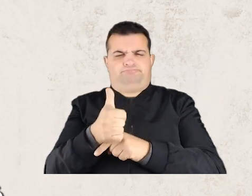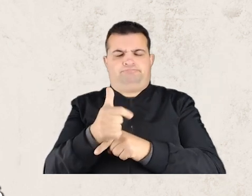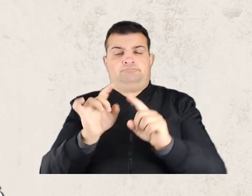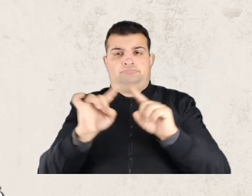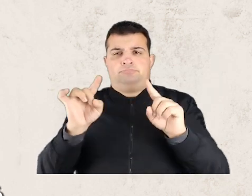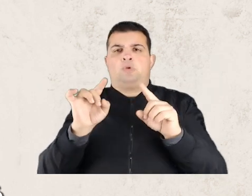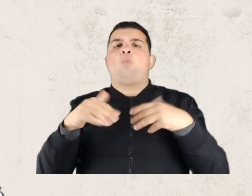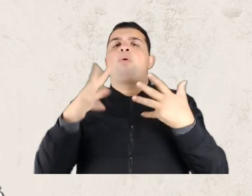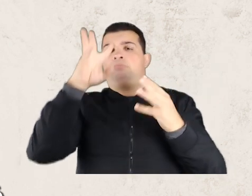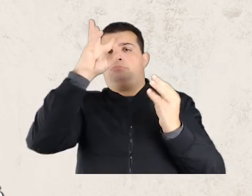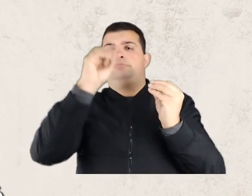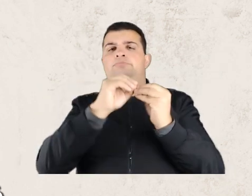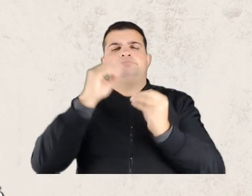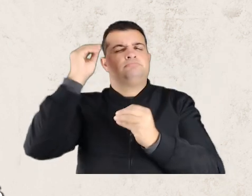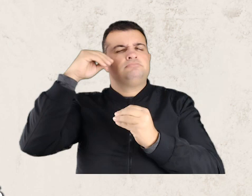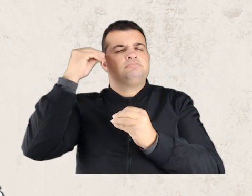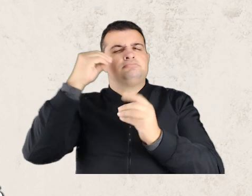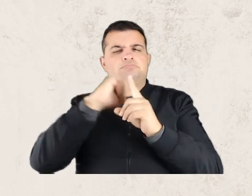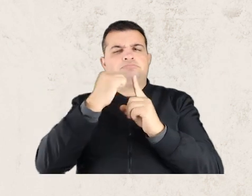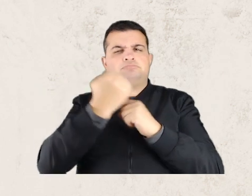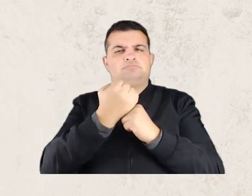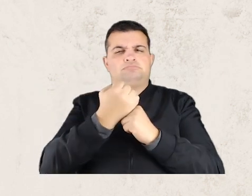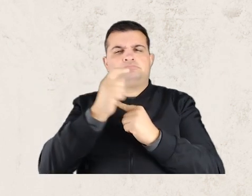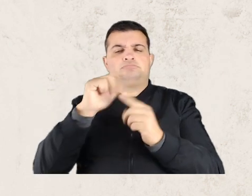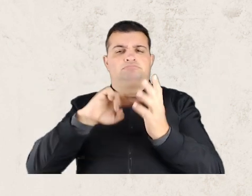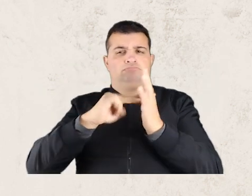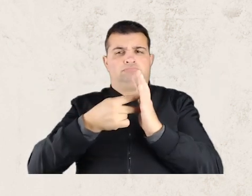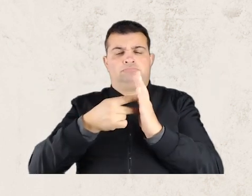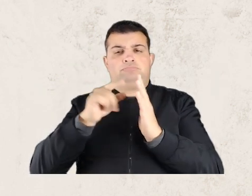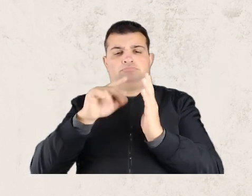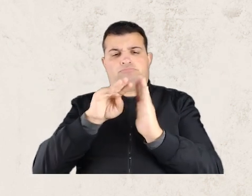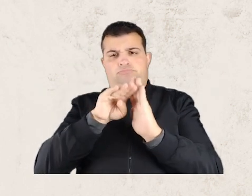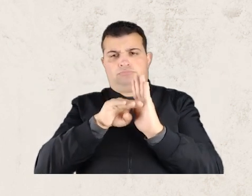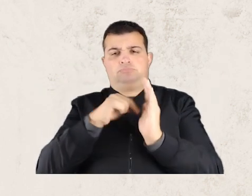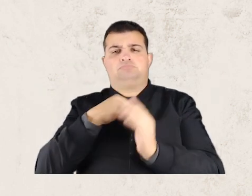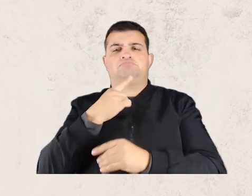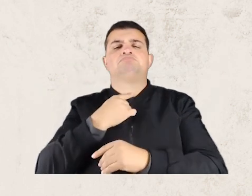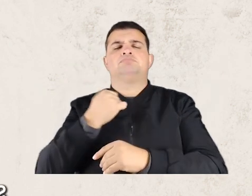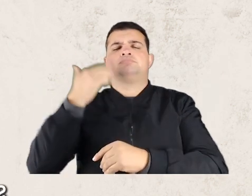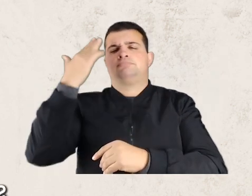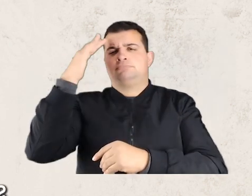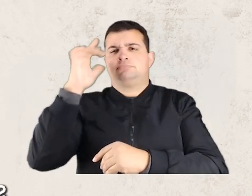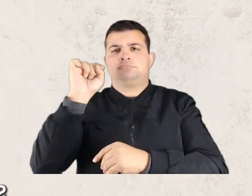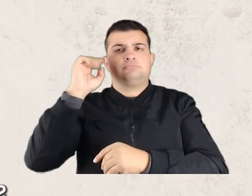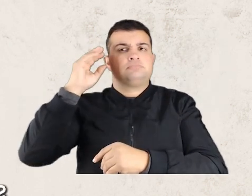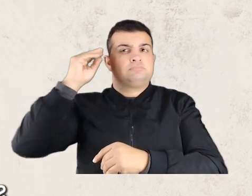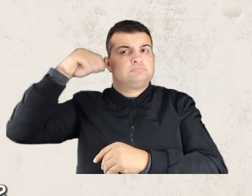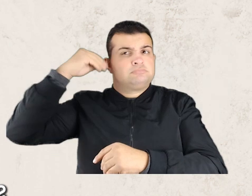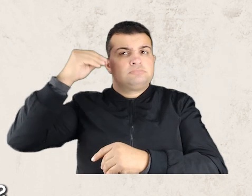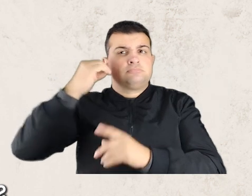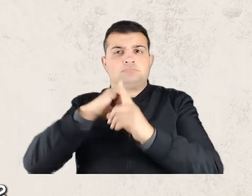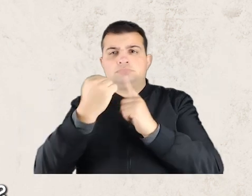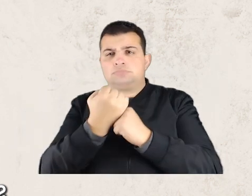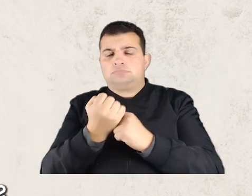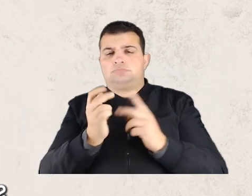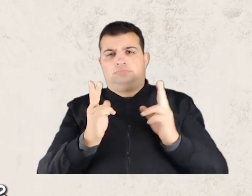faz sentido, porque a história da psicologia social é, digamos assim, acidentada, como veremos a seguir. Mas antes de mais nada,